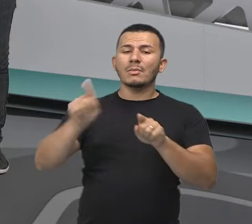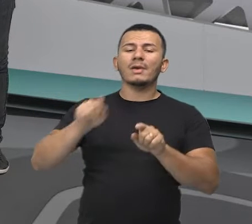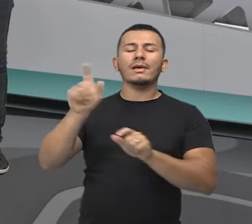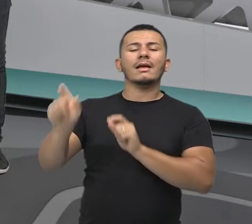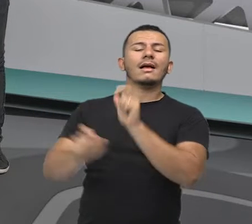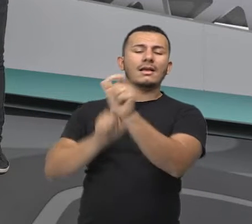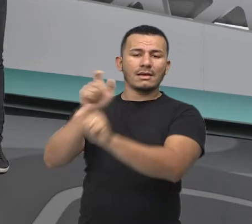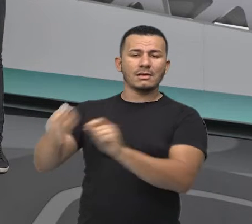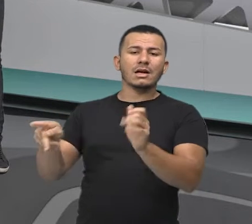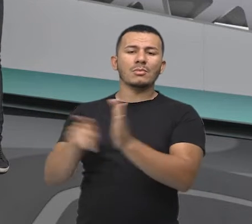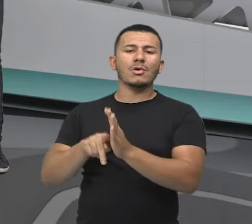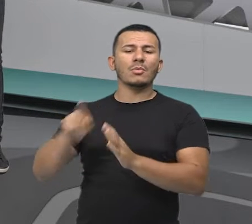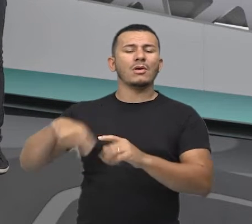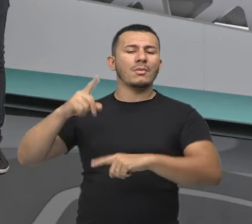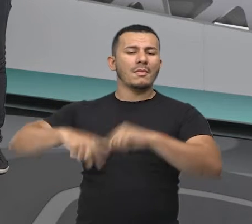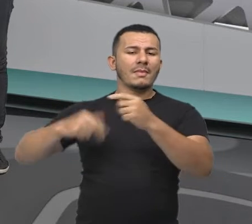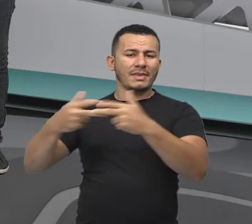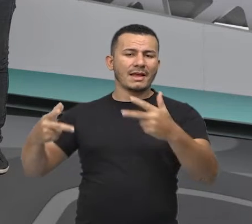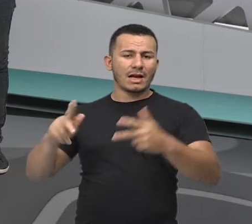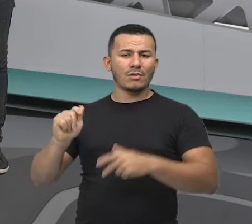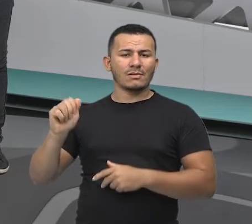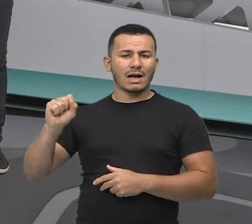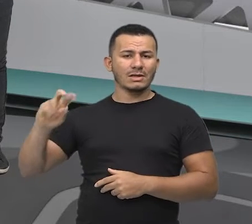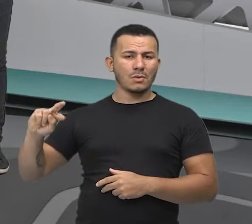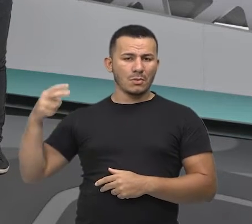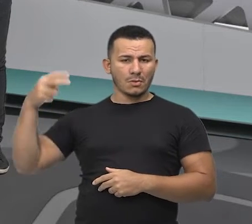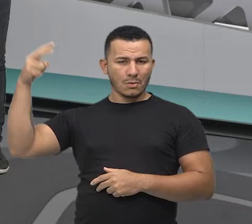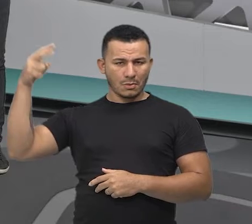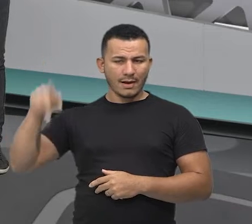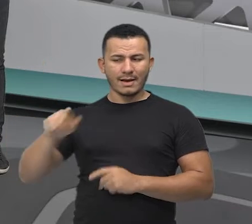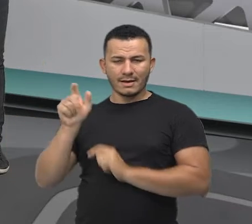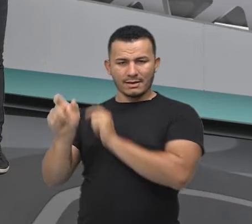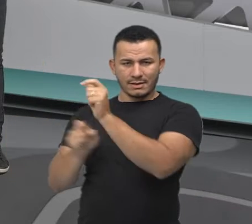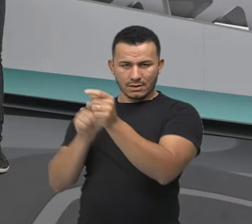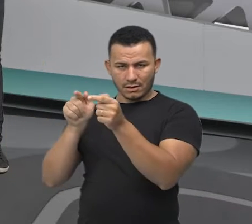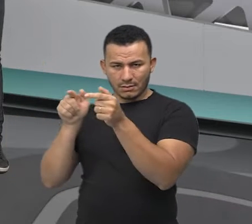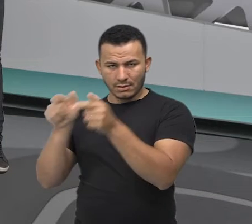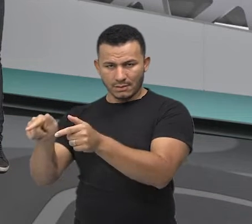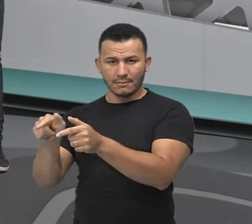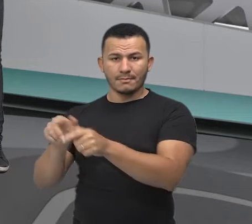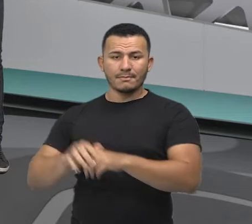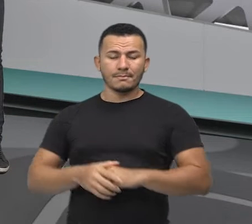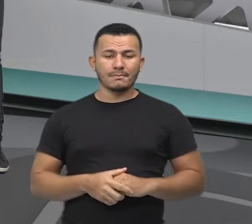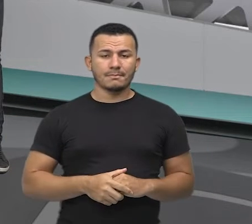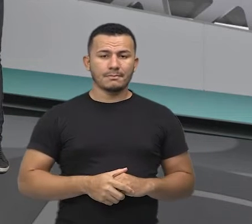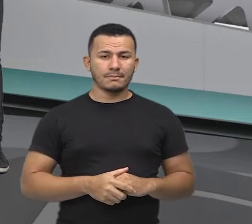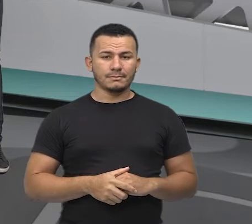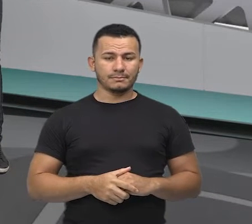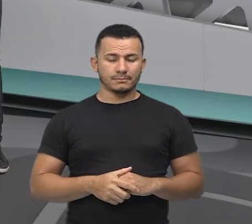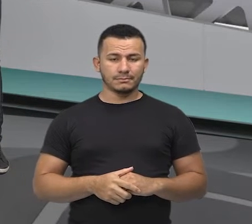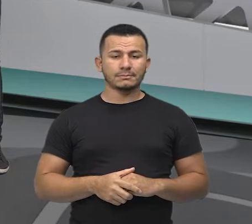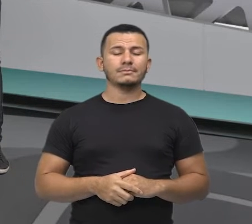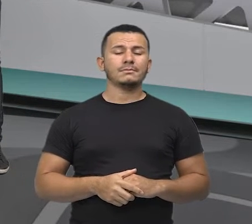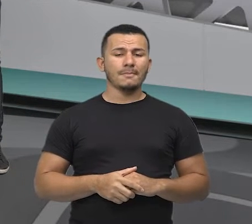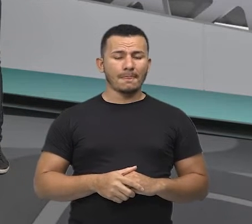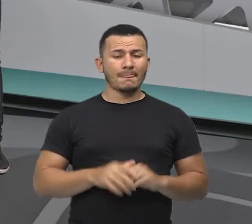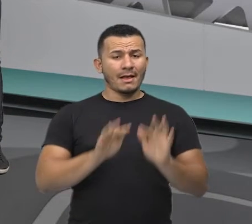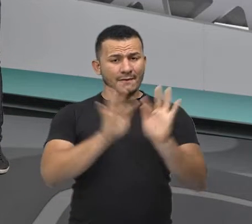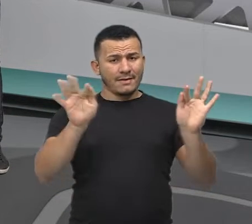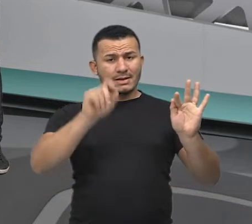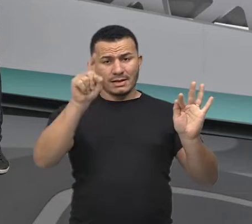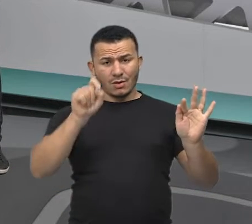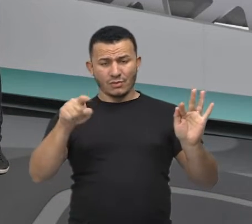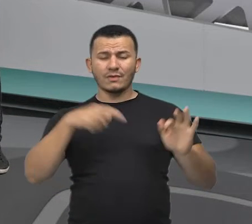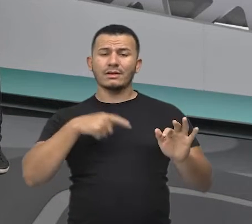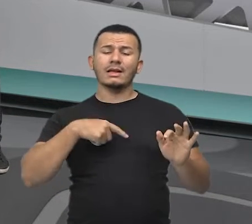ao preço elevado de um produto, aqui, o gás. Certo? Vamos continuar? Além dessas frases interrogativas,